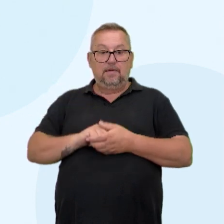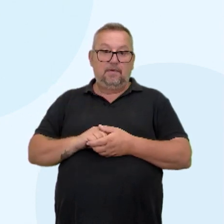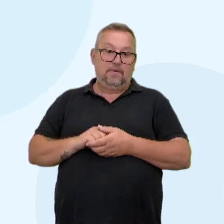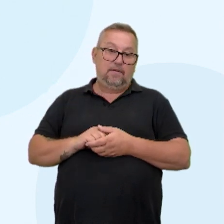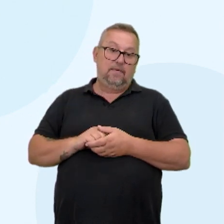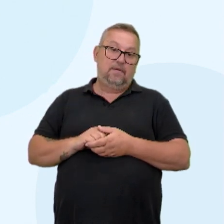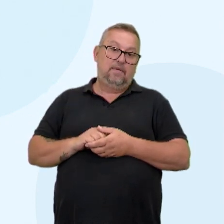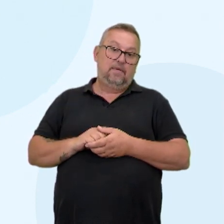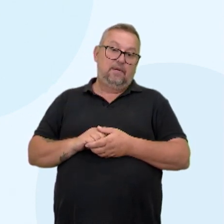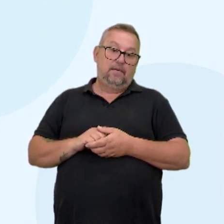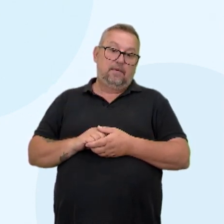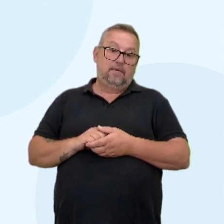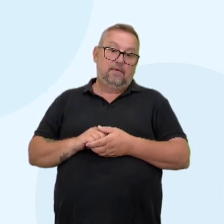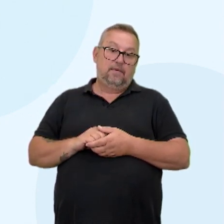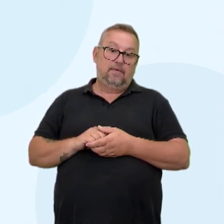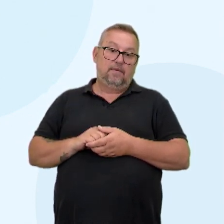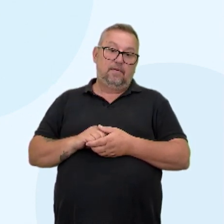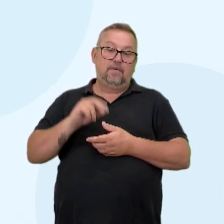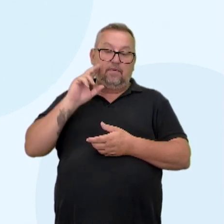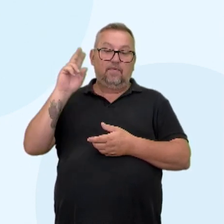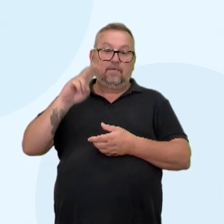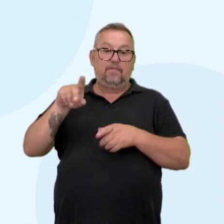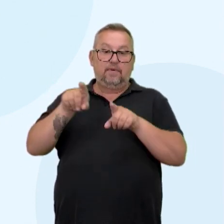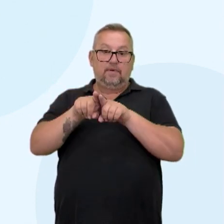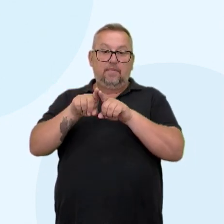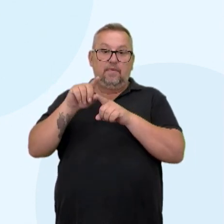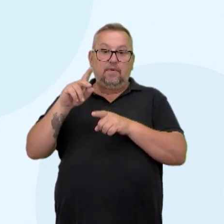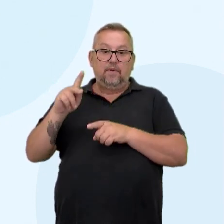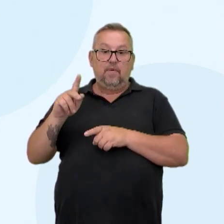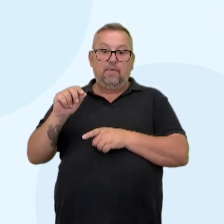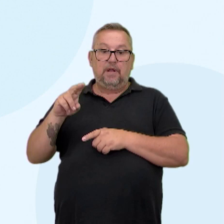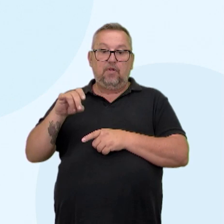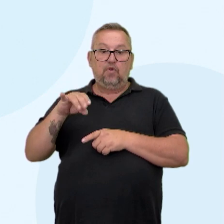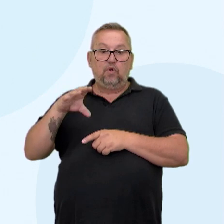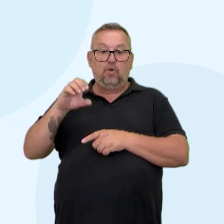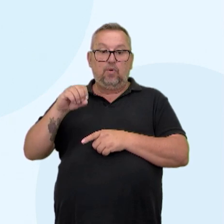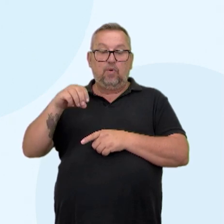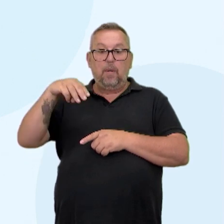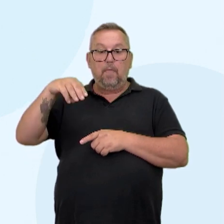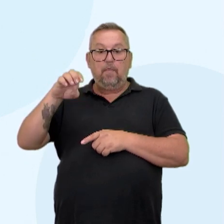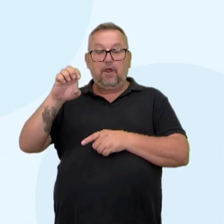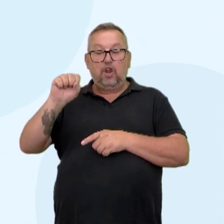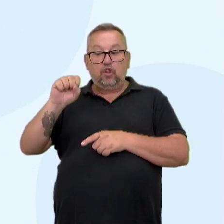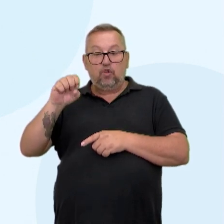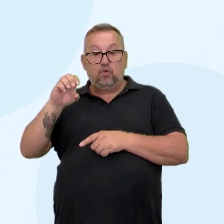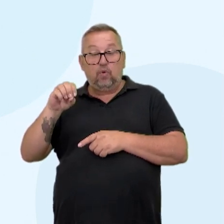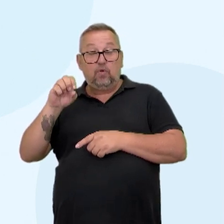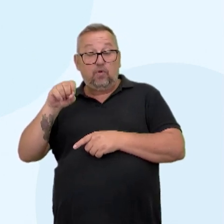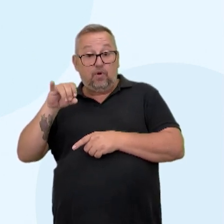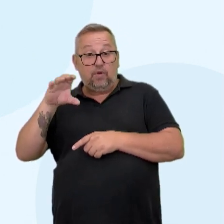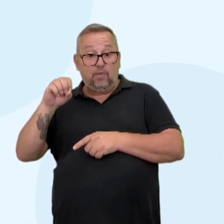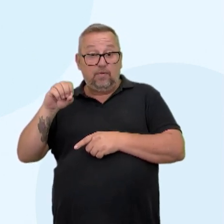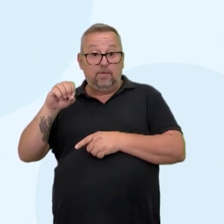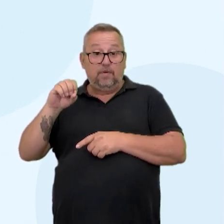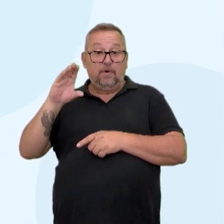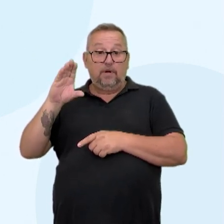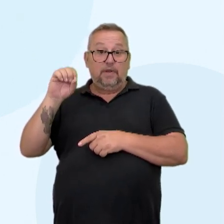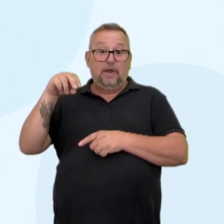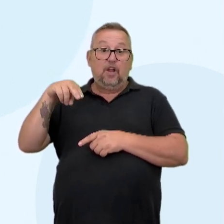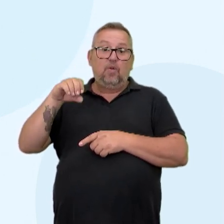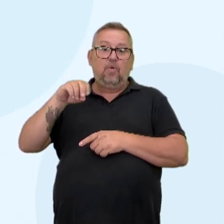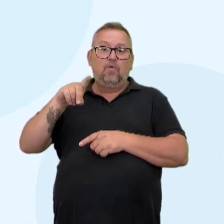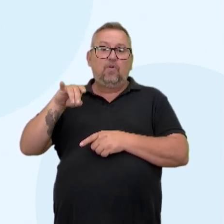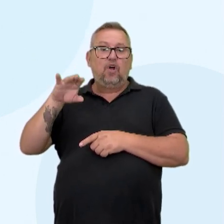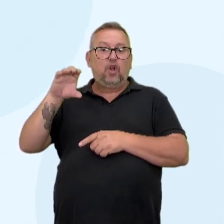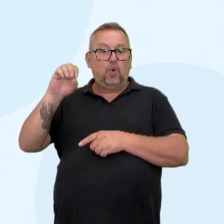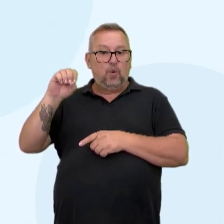Fanerozoico, né, do éon Fanerozoico. Está dividido lá no Paleozoico, Mesozoico e Cenozoico, tá certo? Então é essa